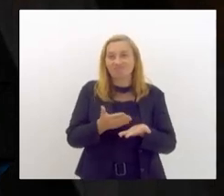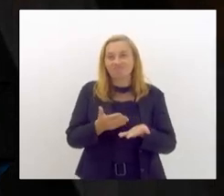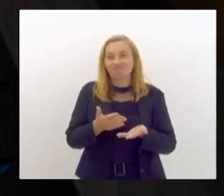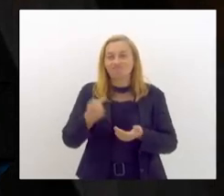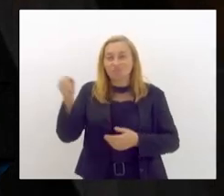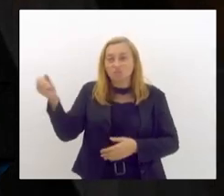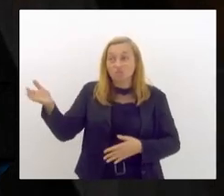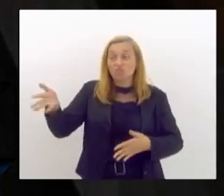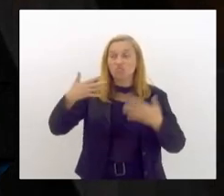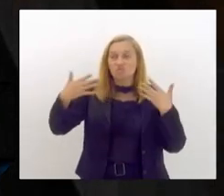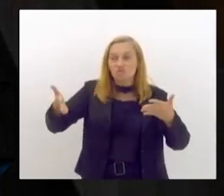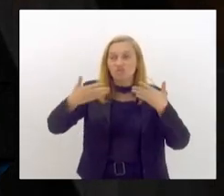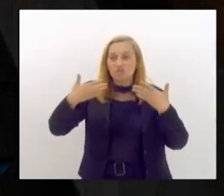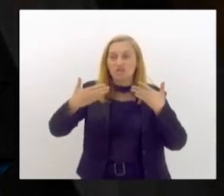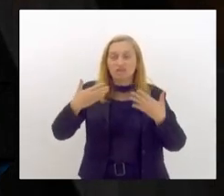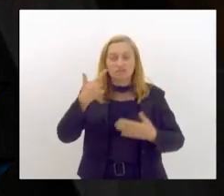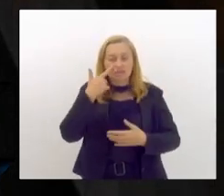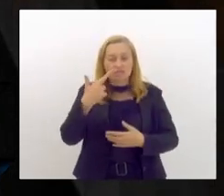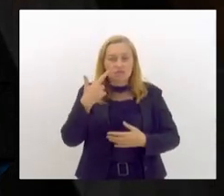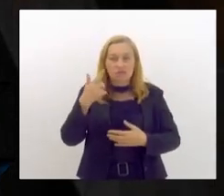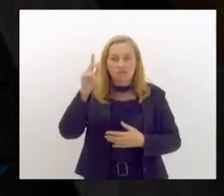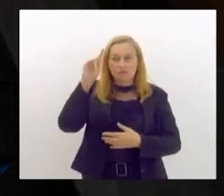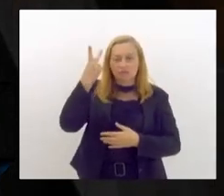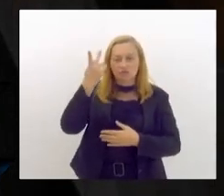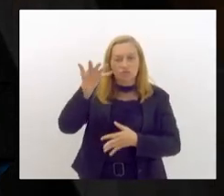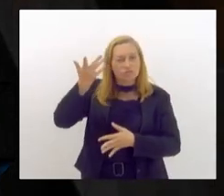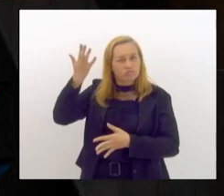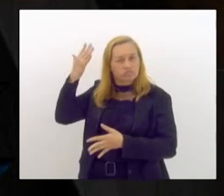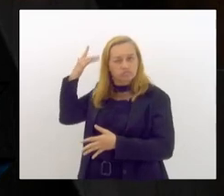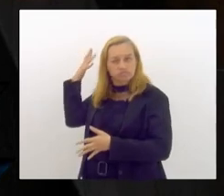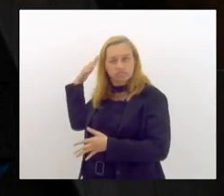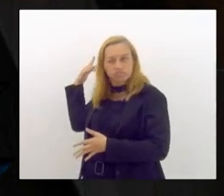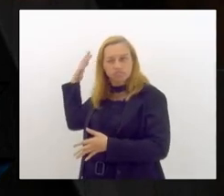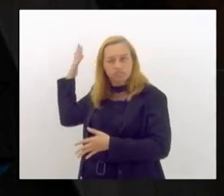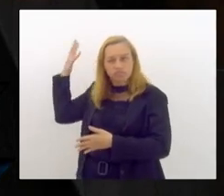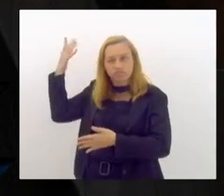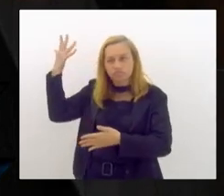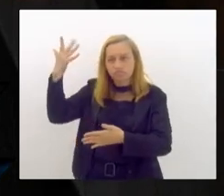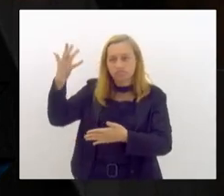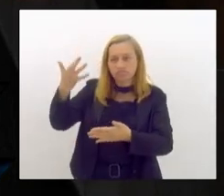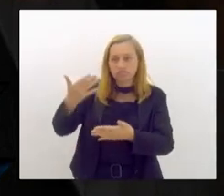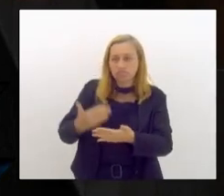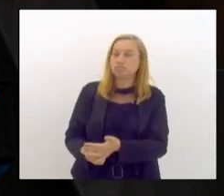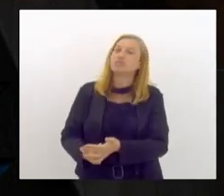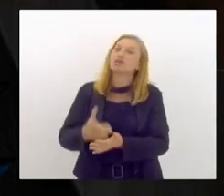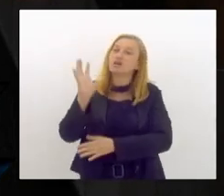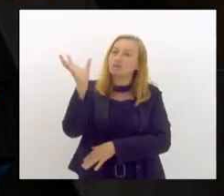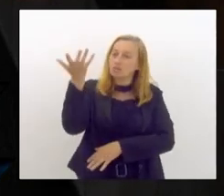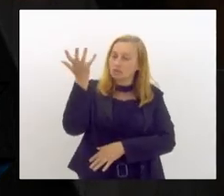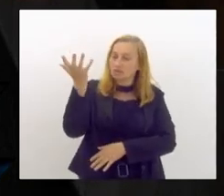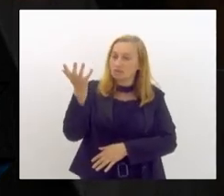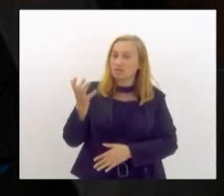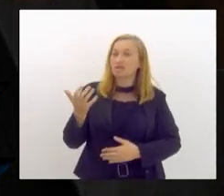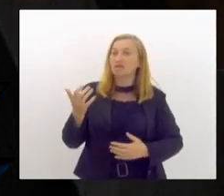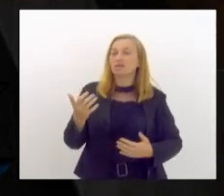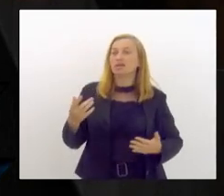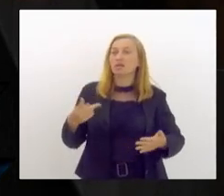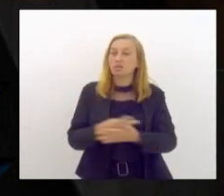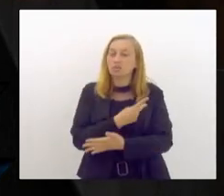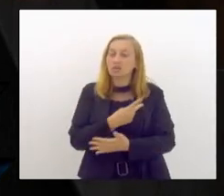Se você pegar as séries históricas das precipitações atmosféricas em Petrópolis,